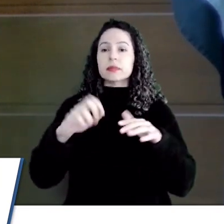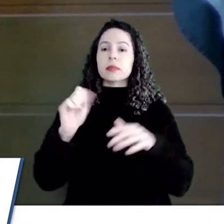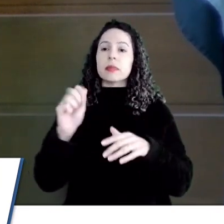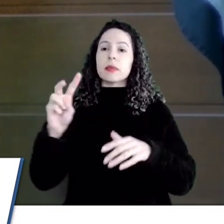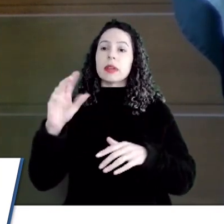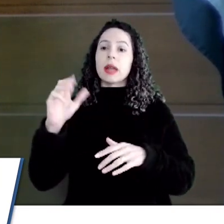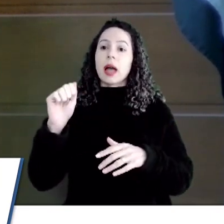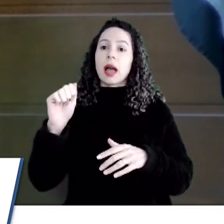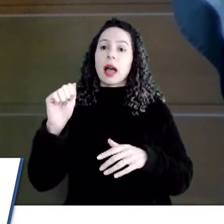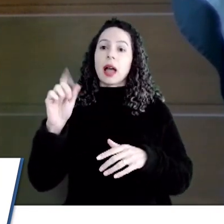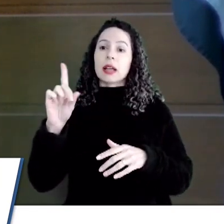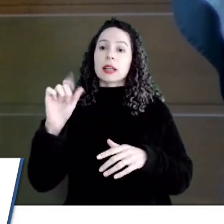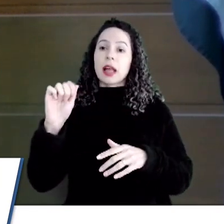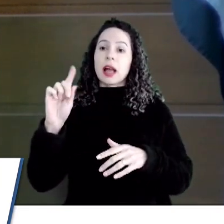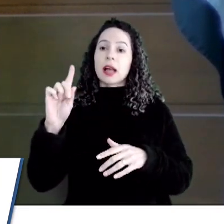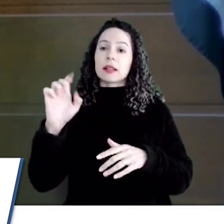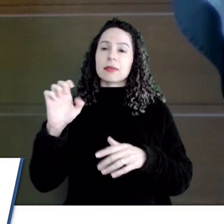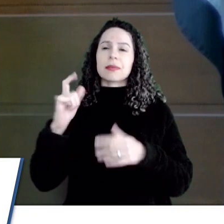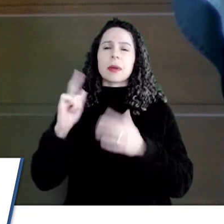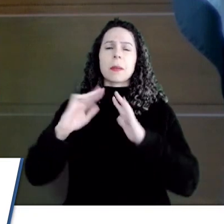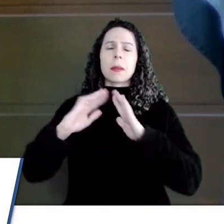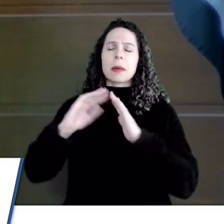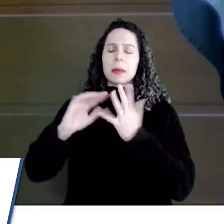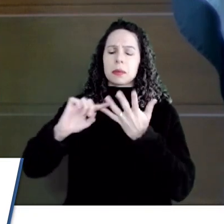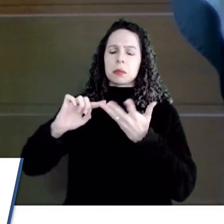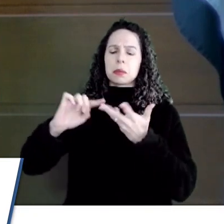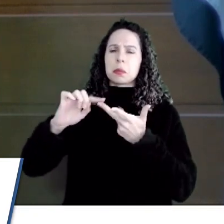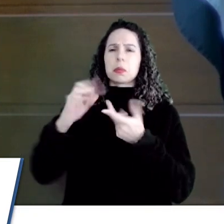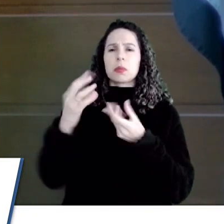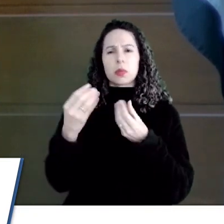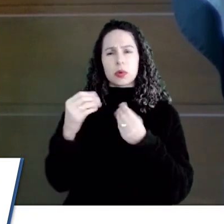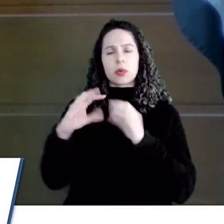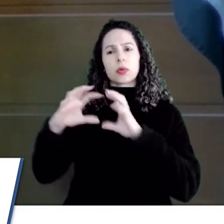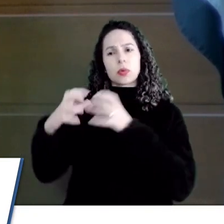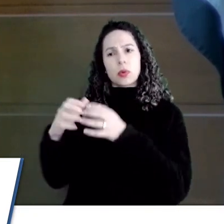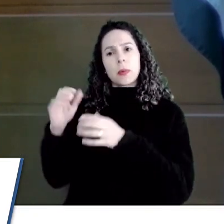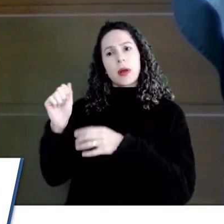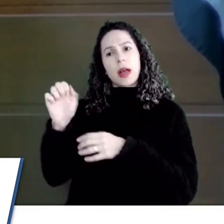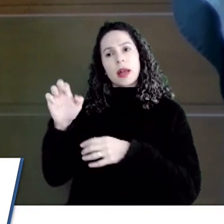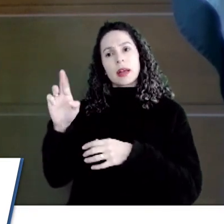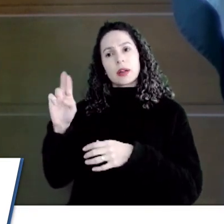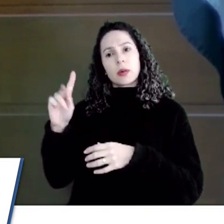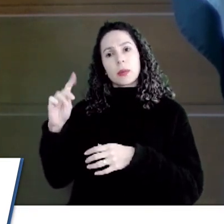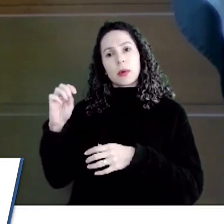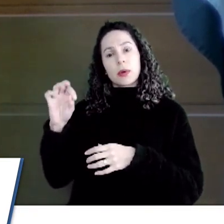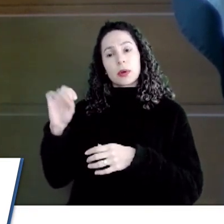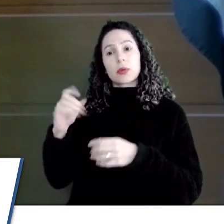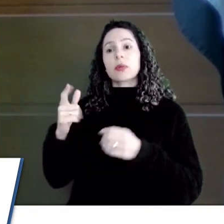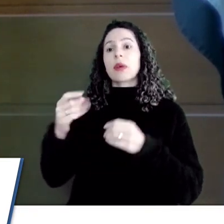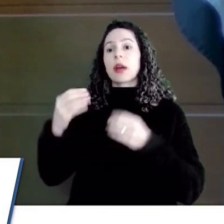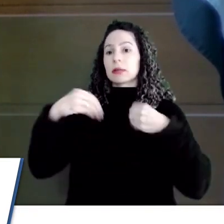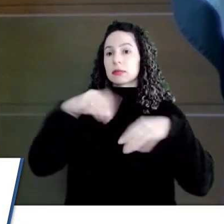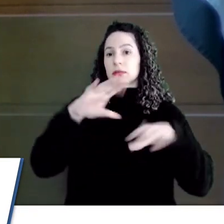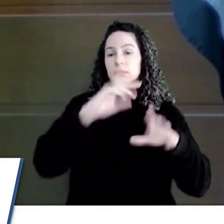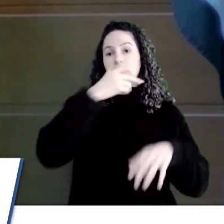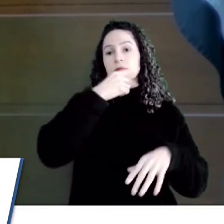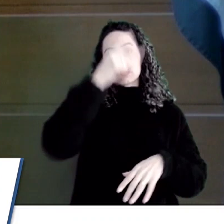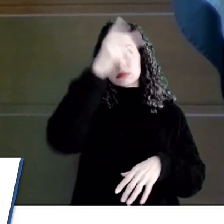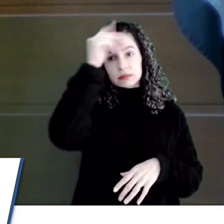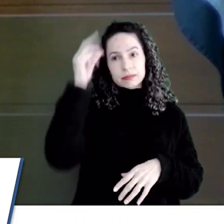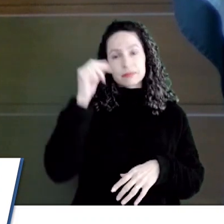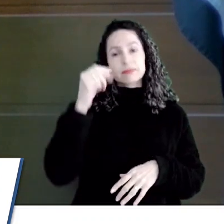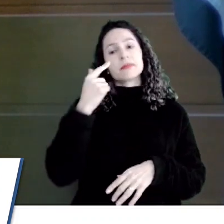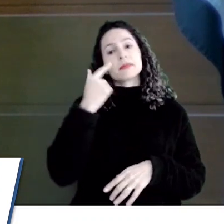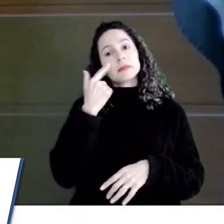foram várias demandas que a gente teve lá com o pessoal do Jardim Aeroporto, estaremos encaminhando ao prefeito e dando a posição para